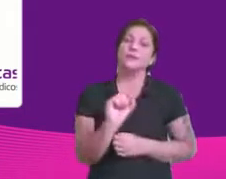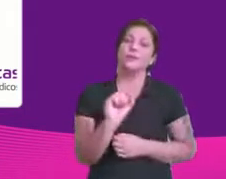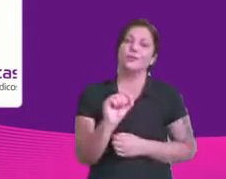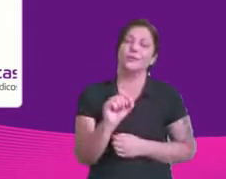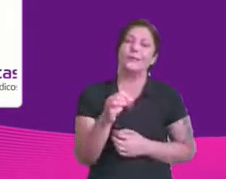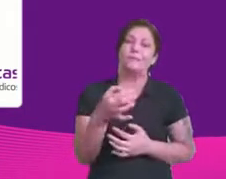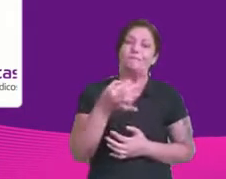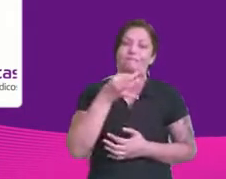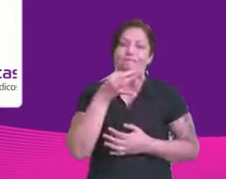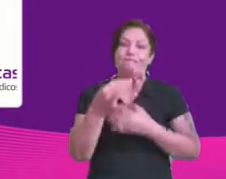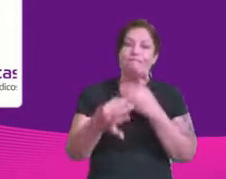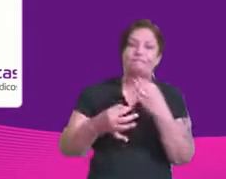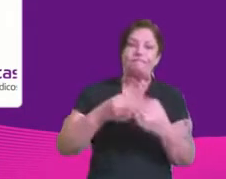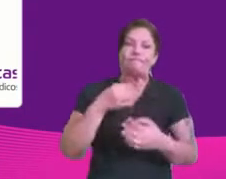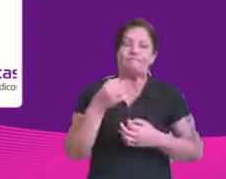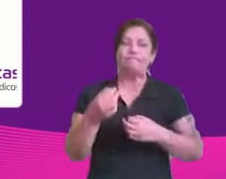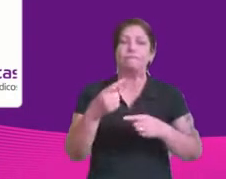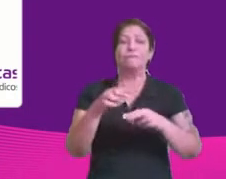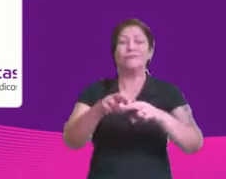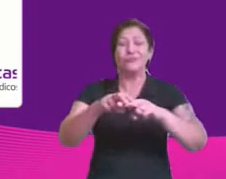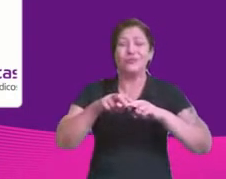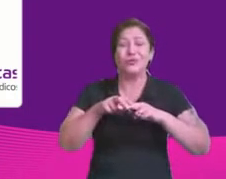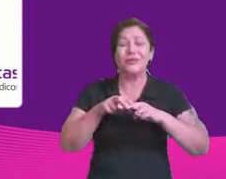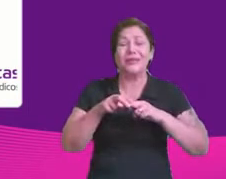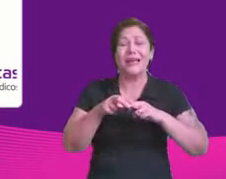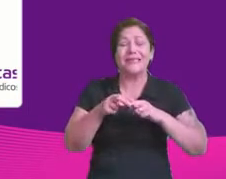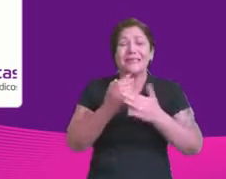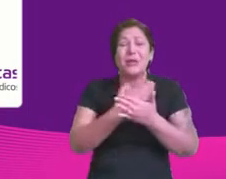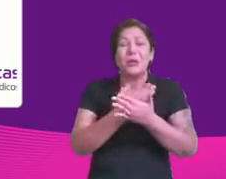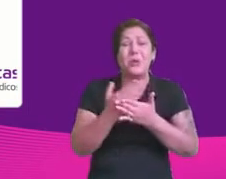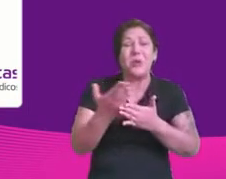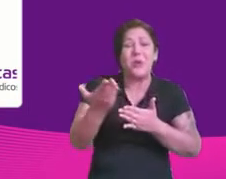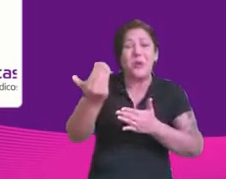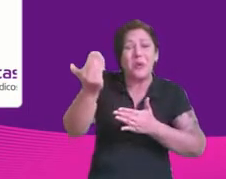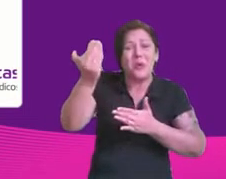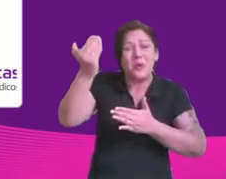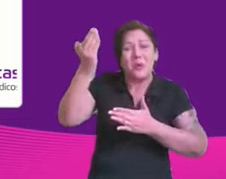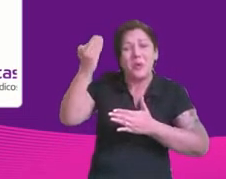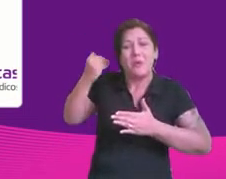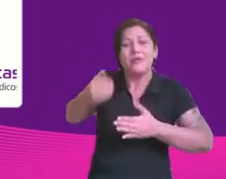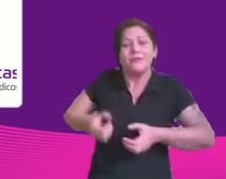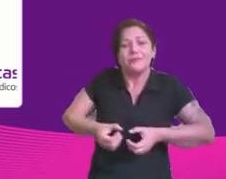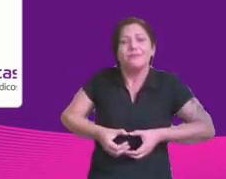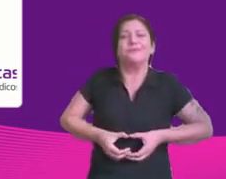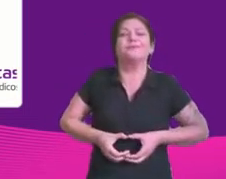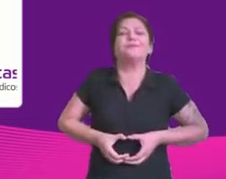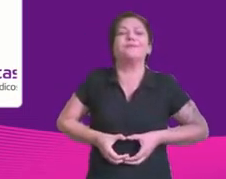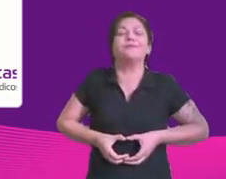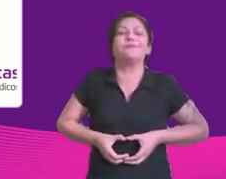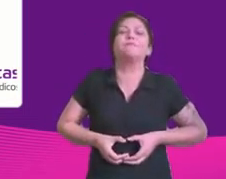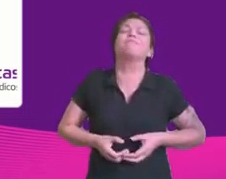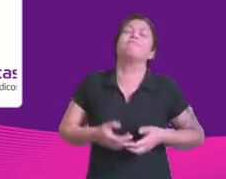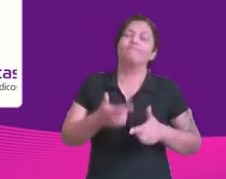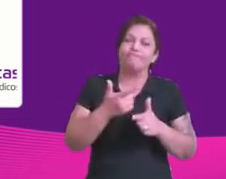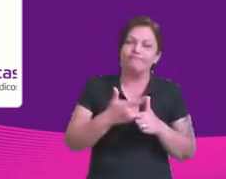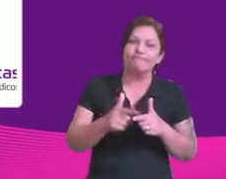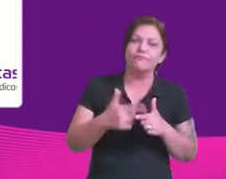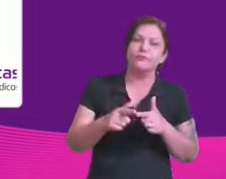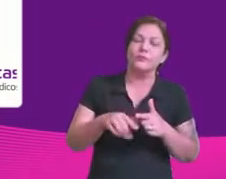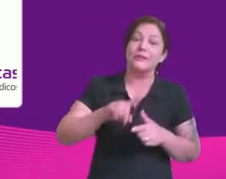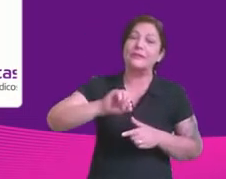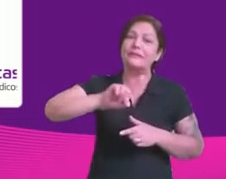ser primário do estômago, ou seja, confirmada a recidiva em peritônio e ovário, tendo sido feita